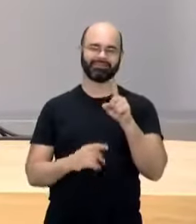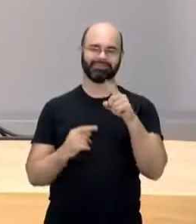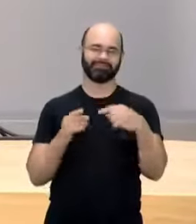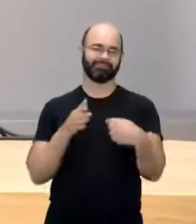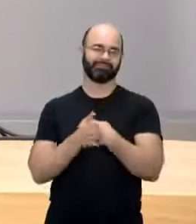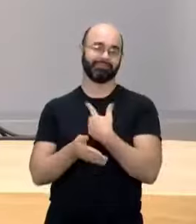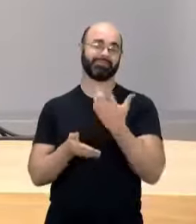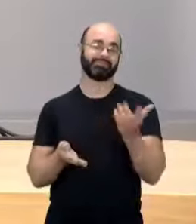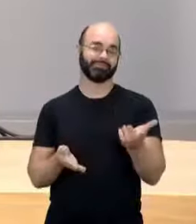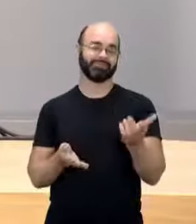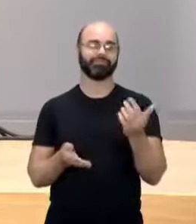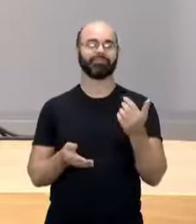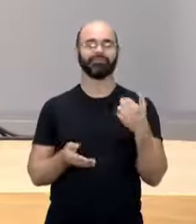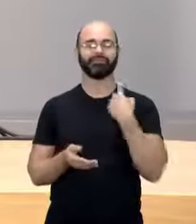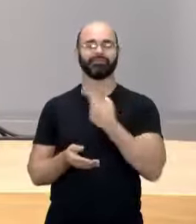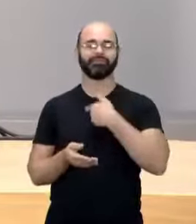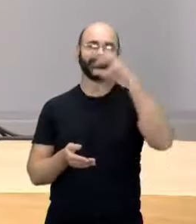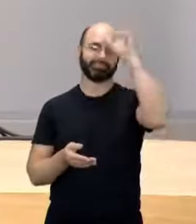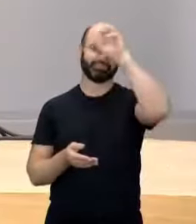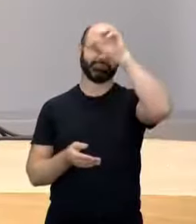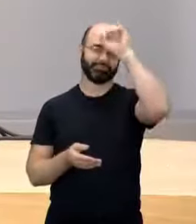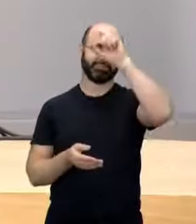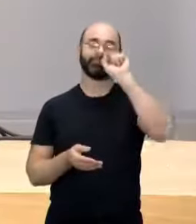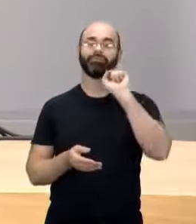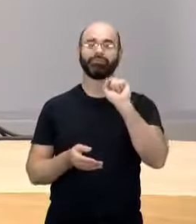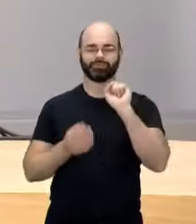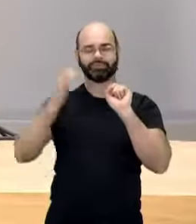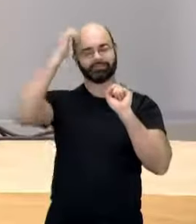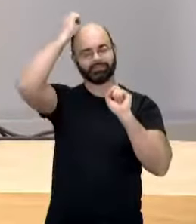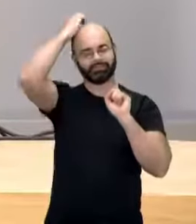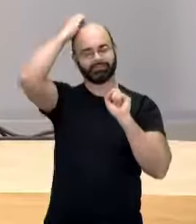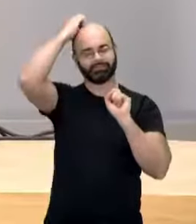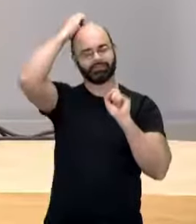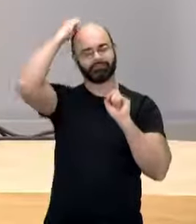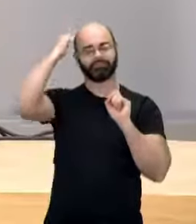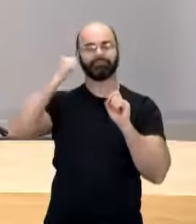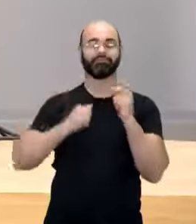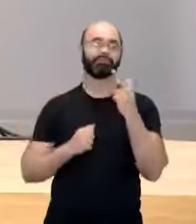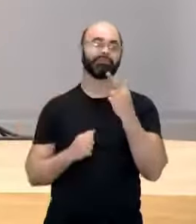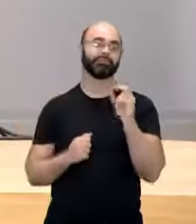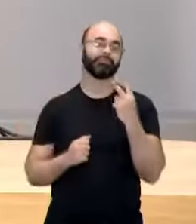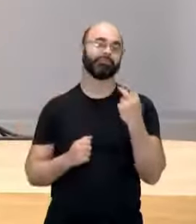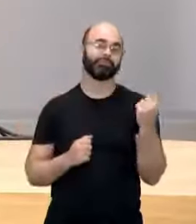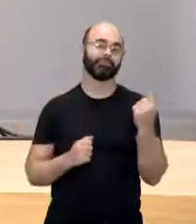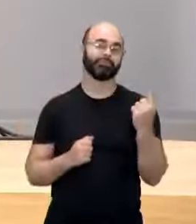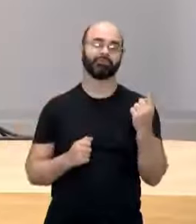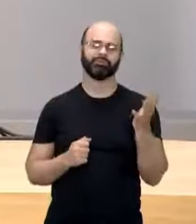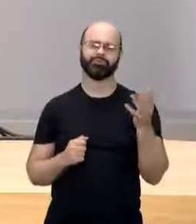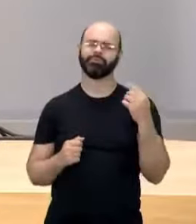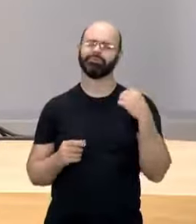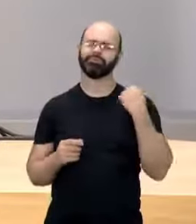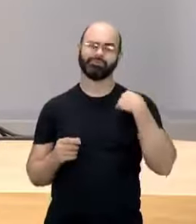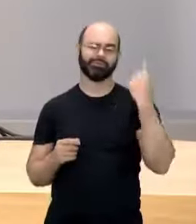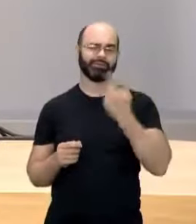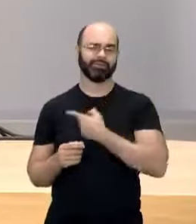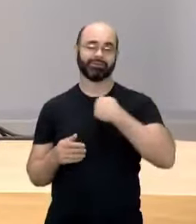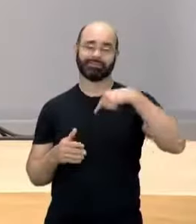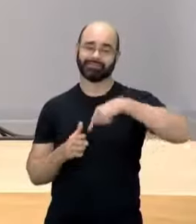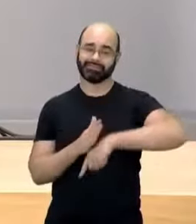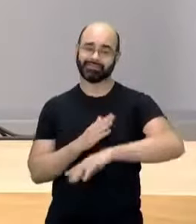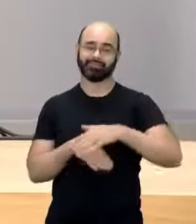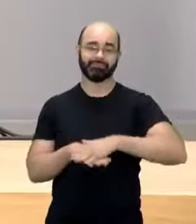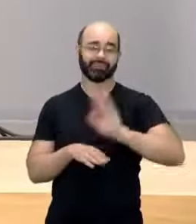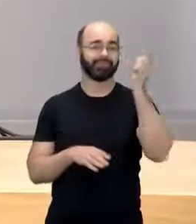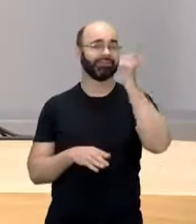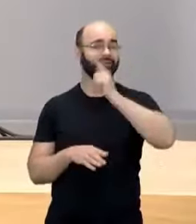nós. Quais foram os aprendizados de 2021? Né? Penso que assim, o que a gente mais conseguiu fazer